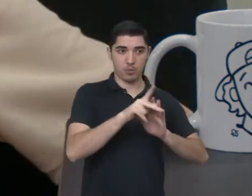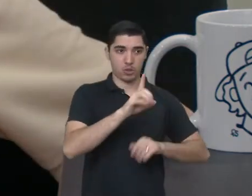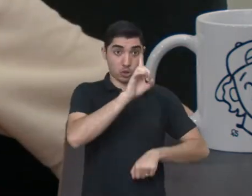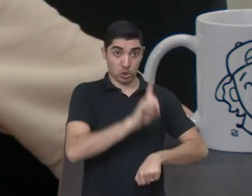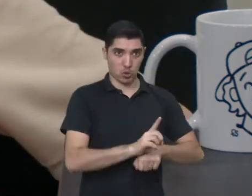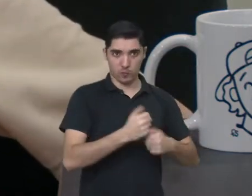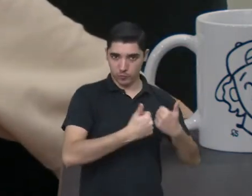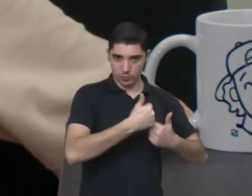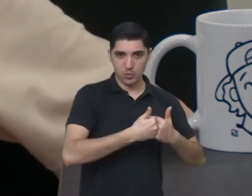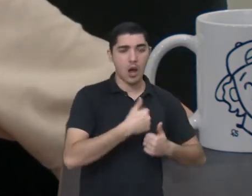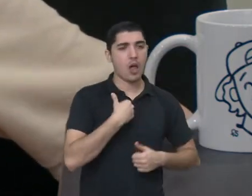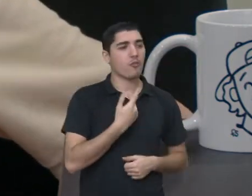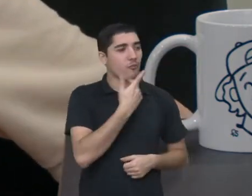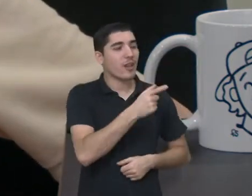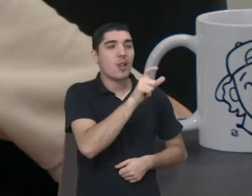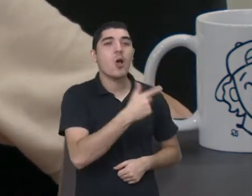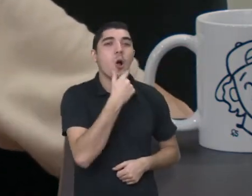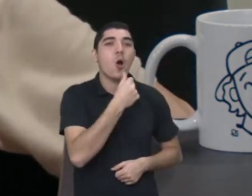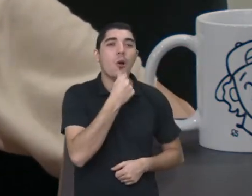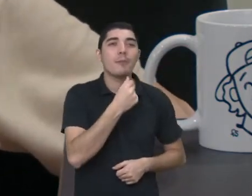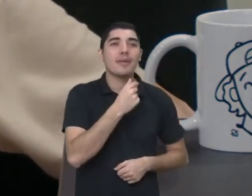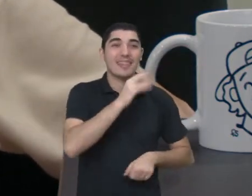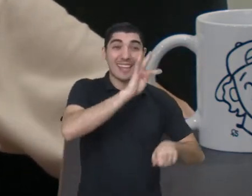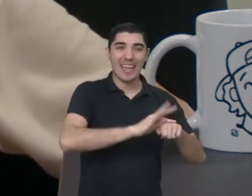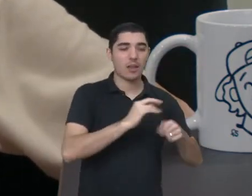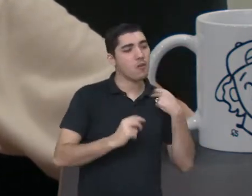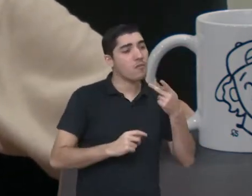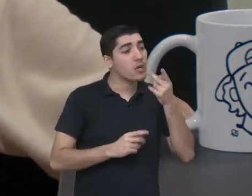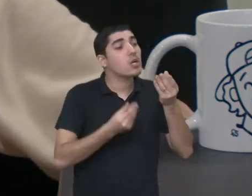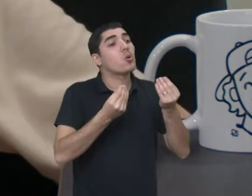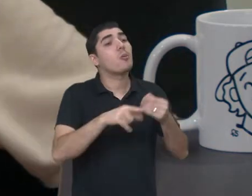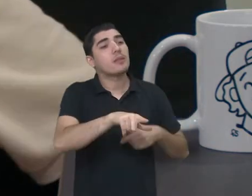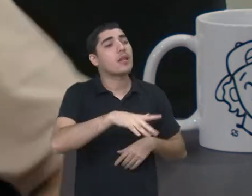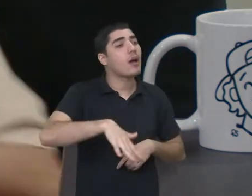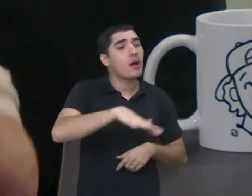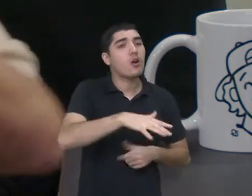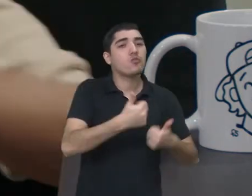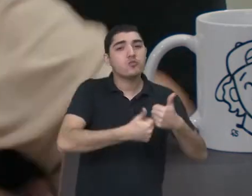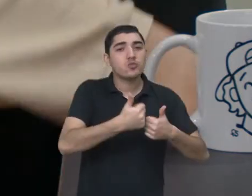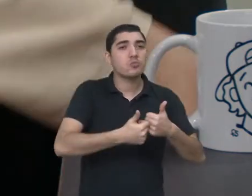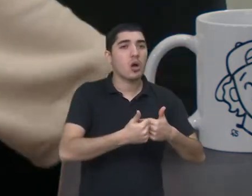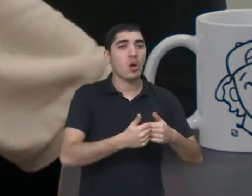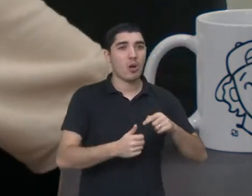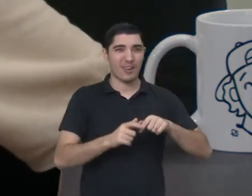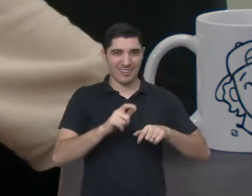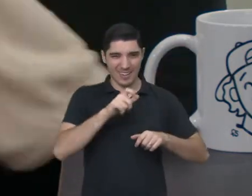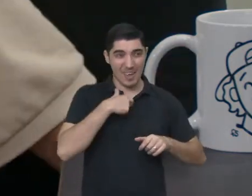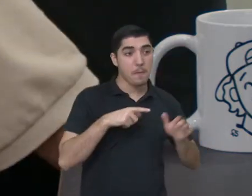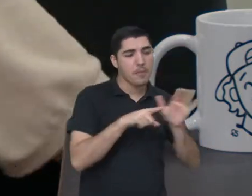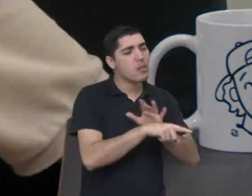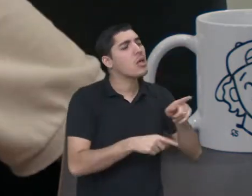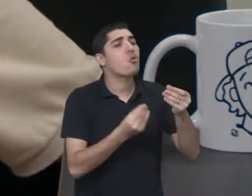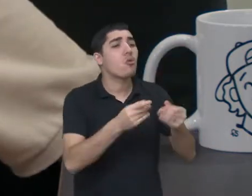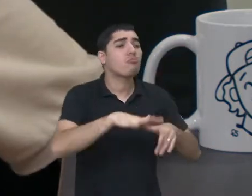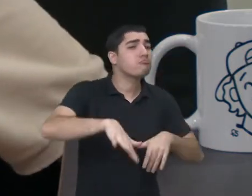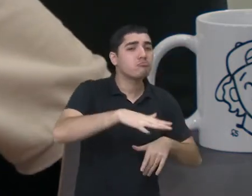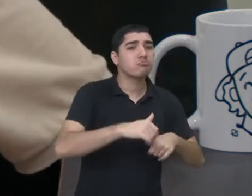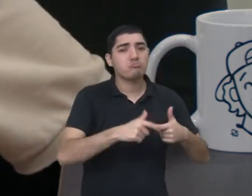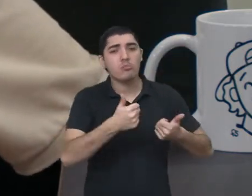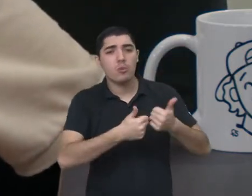davam um sinal lá para mim, ó, vai sair o ônibus agora. Tinha que anunciar tudo de novo. O ônibus 480 encontra de saída, boa